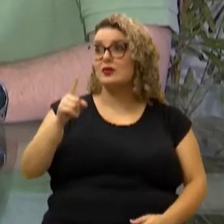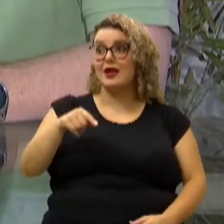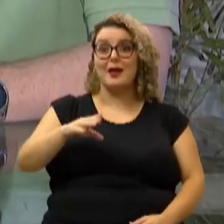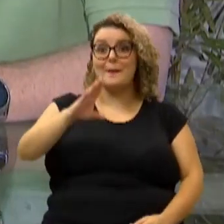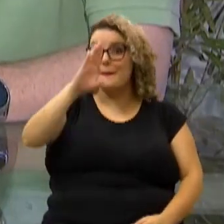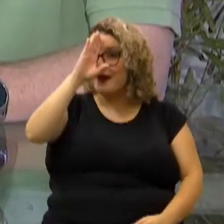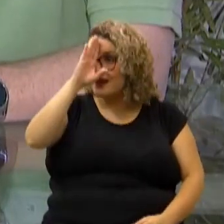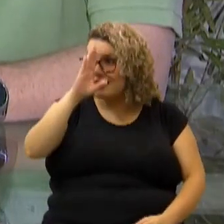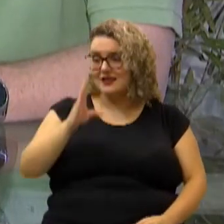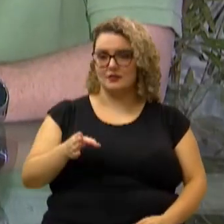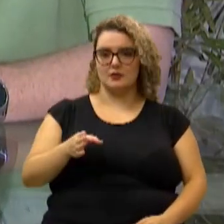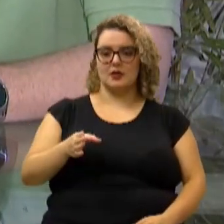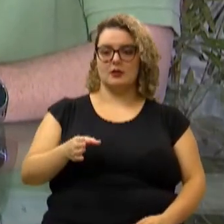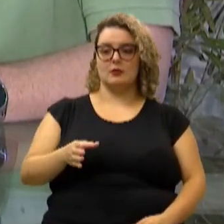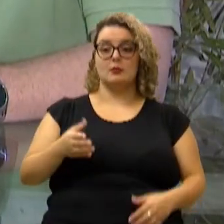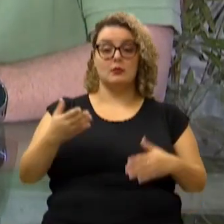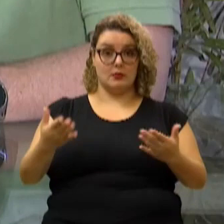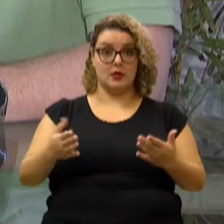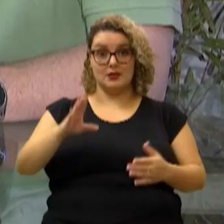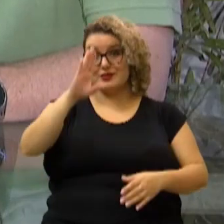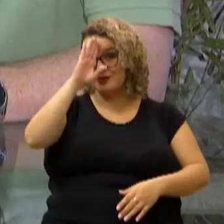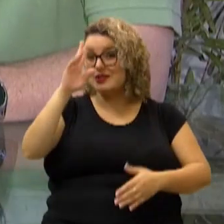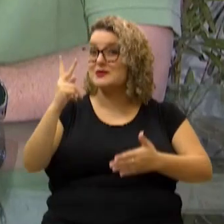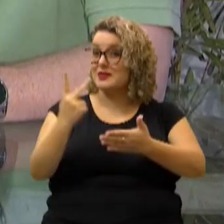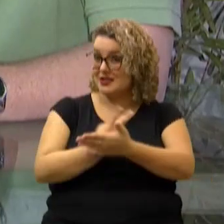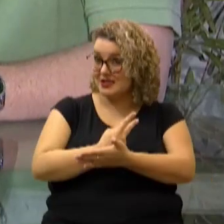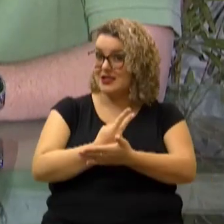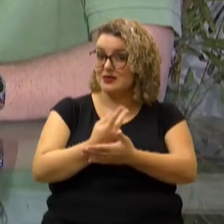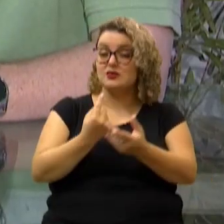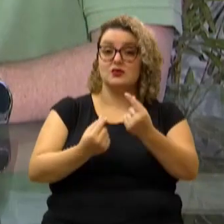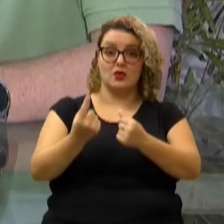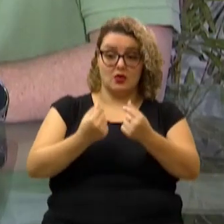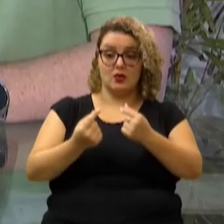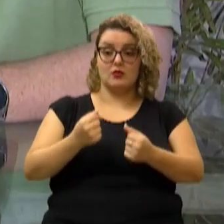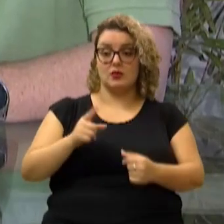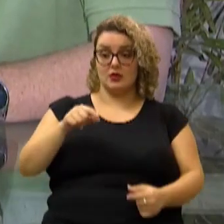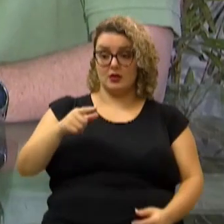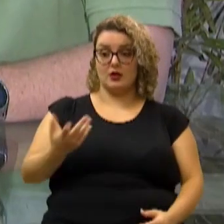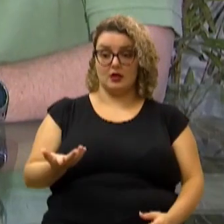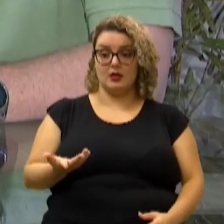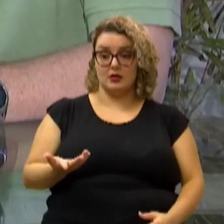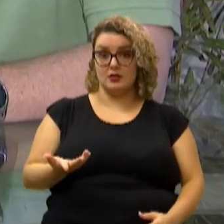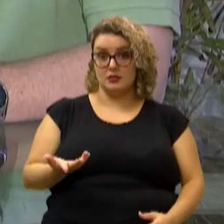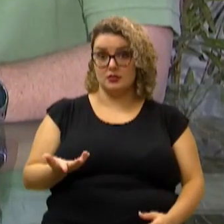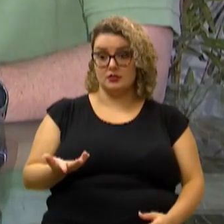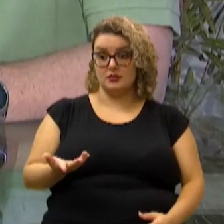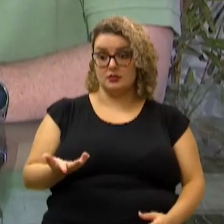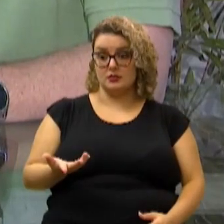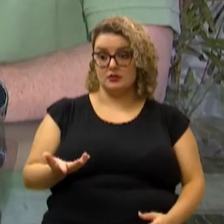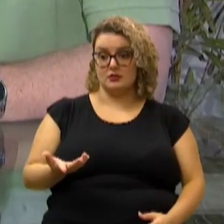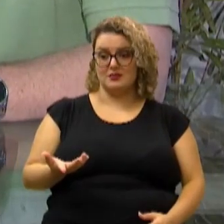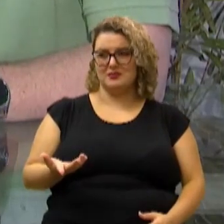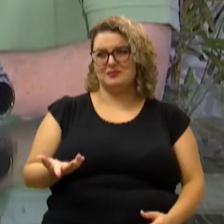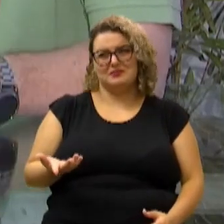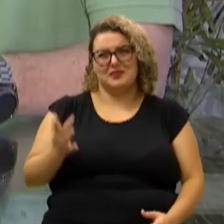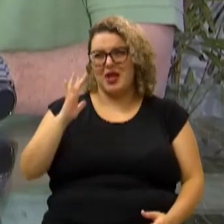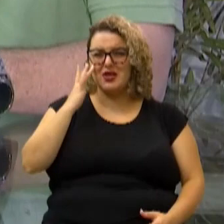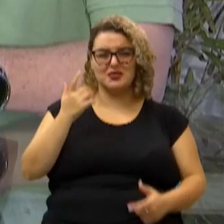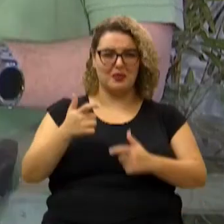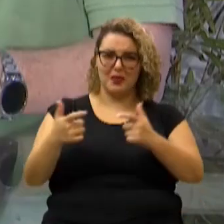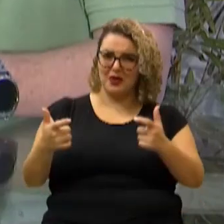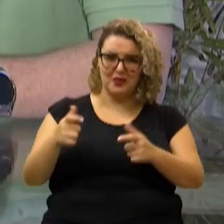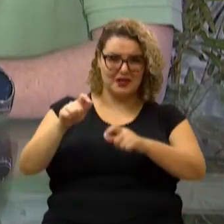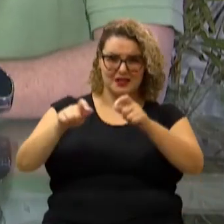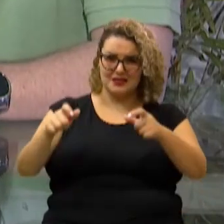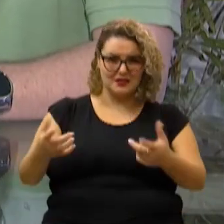é fundamental agora um dos principais erros financeiros que são causados que são assim causados eu acho que